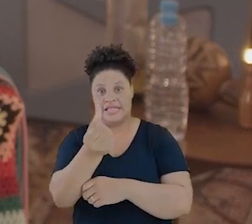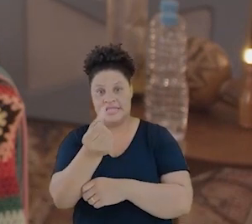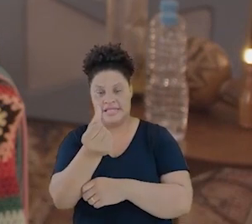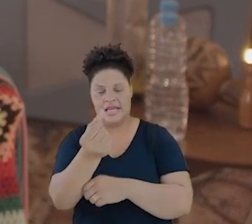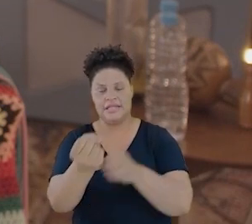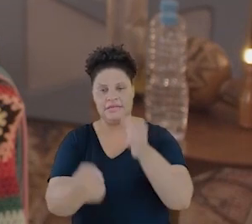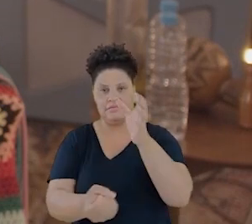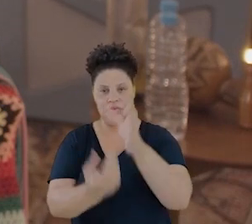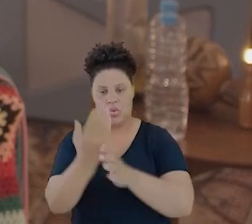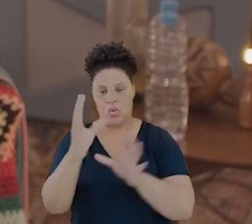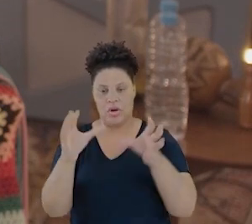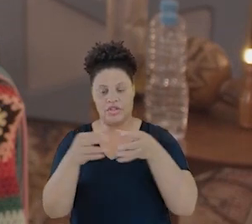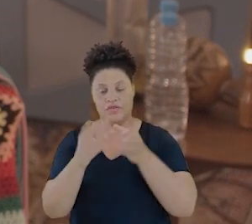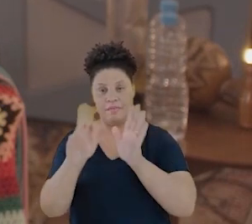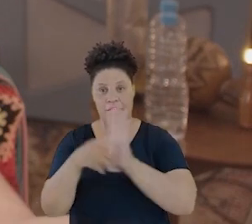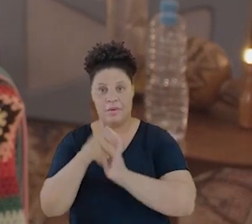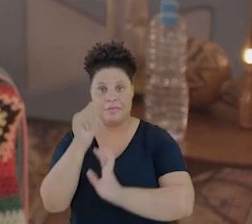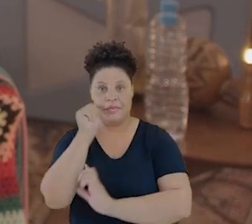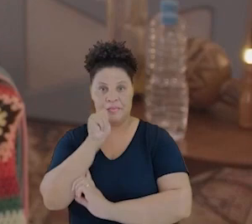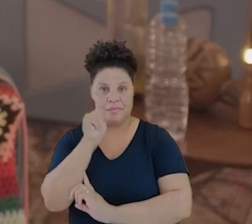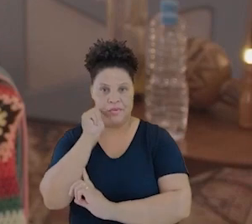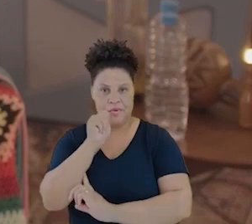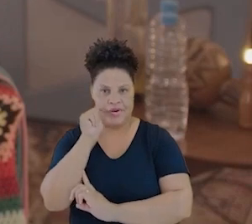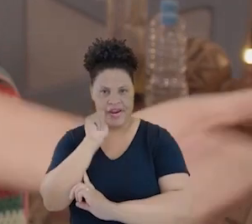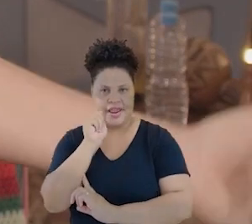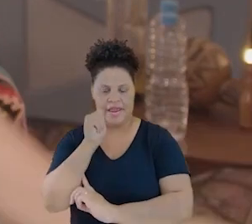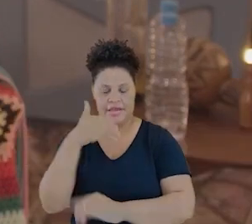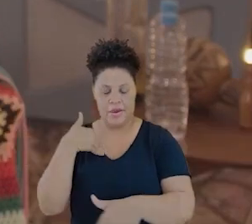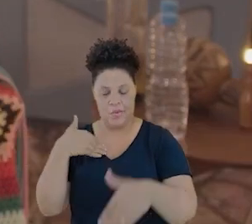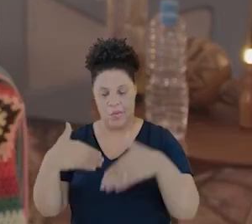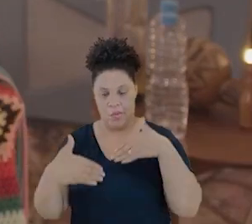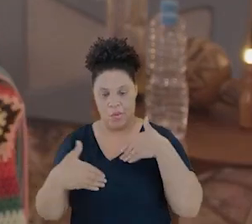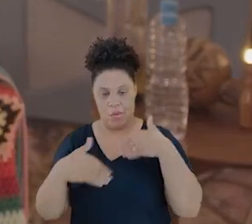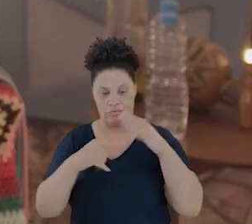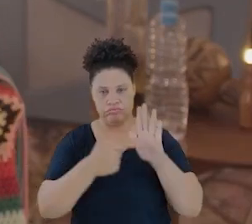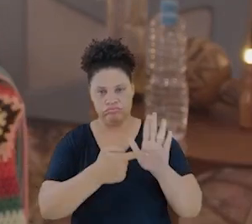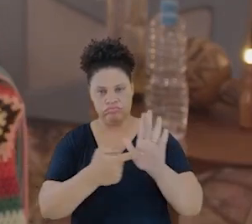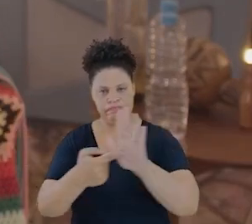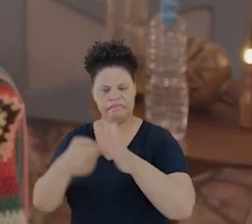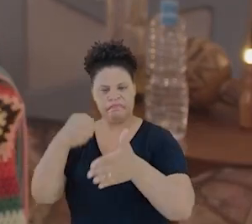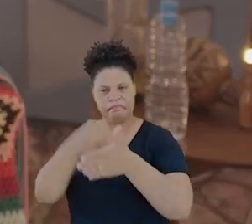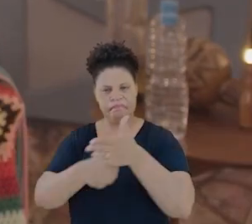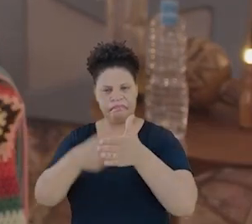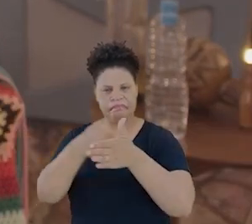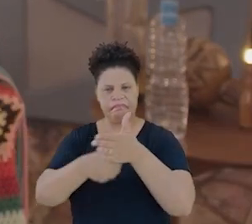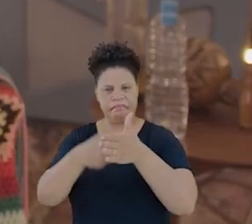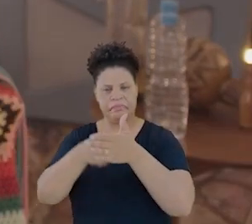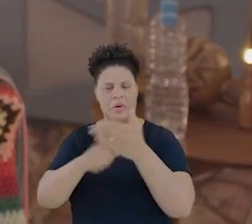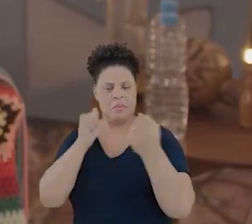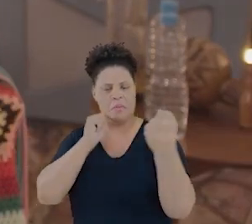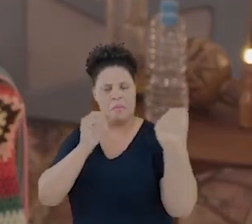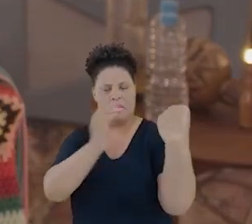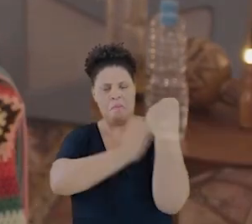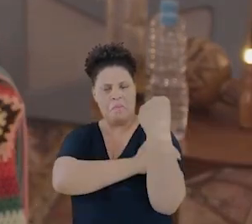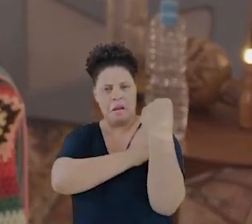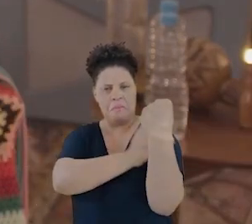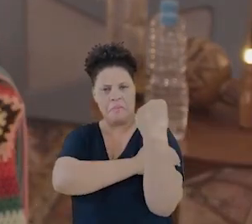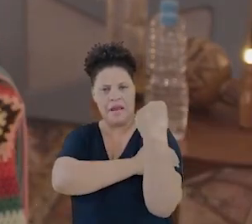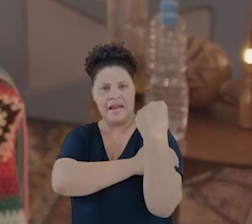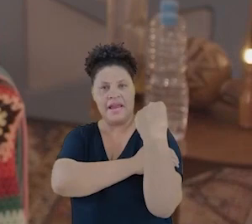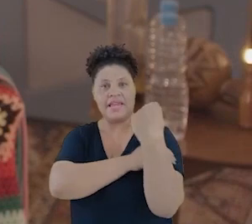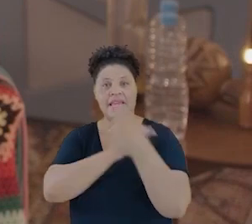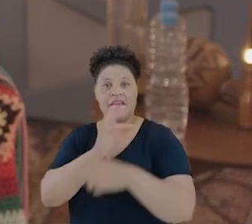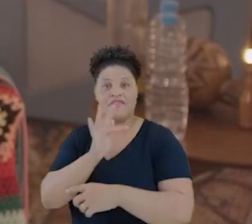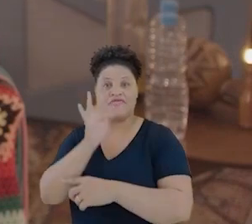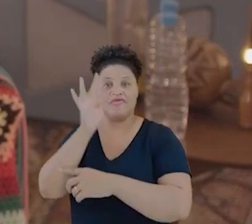era uma coletiva só de mulheres que se utilizava do coco como uma ferramenta para o empoderamento feminino. E aí, projetando para o